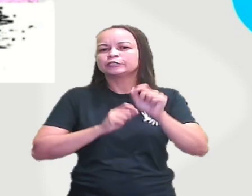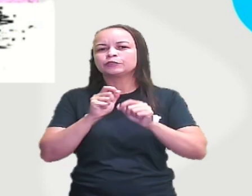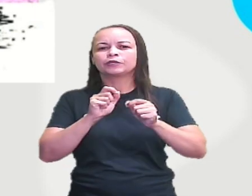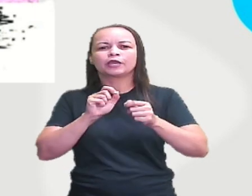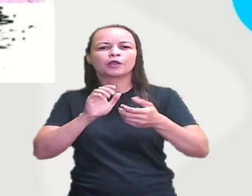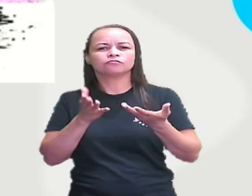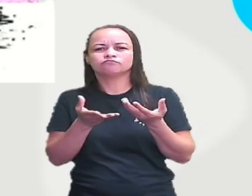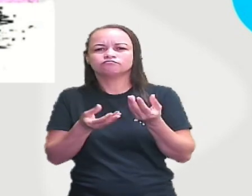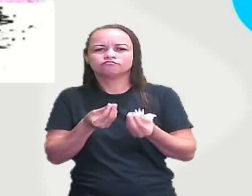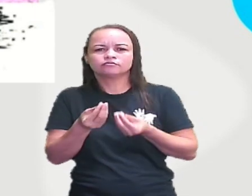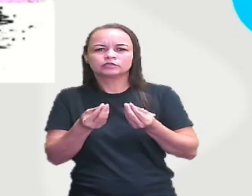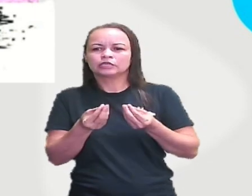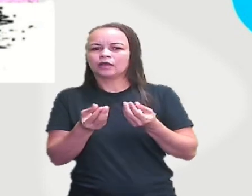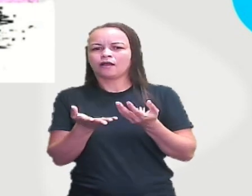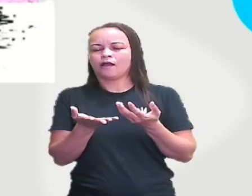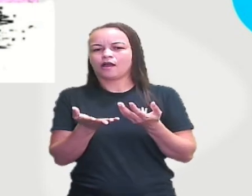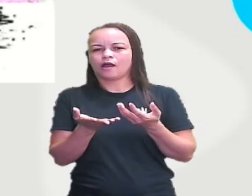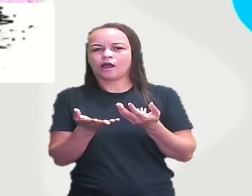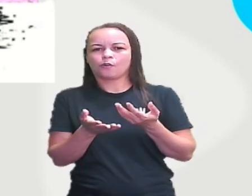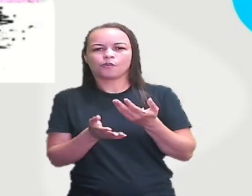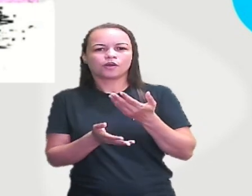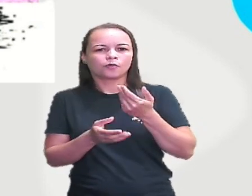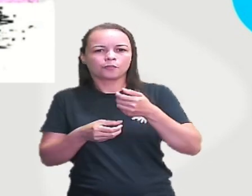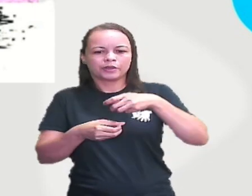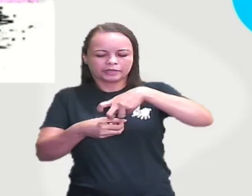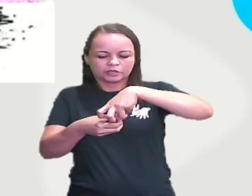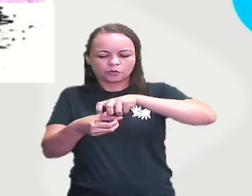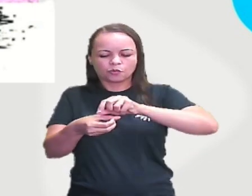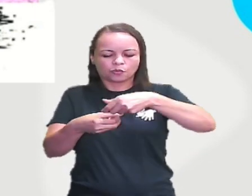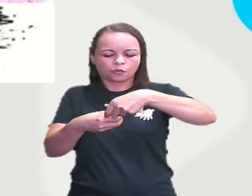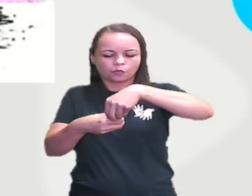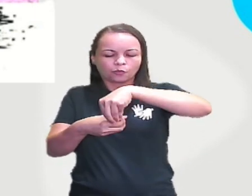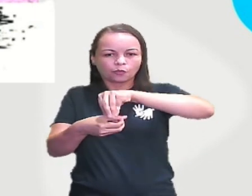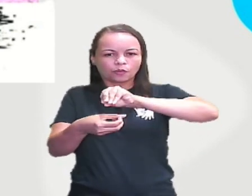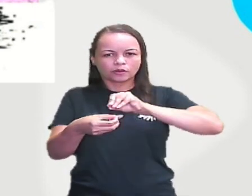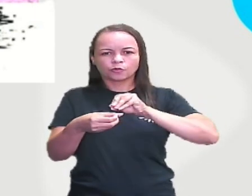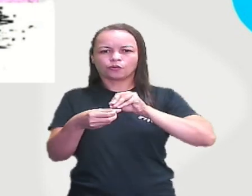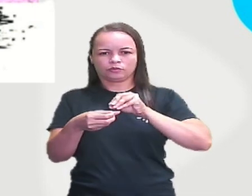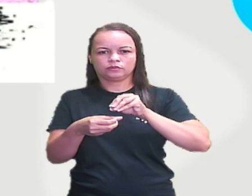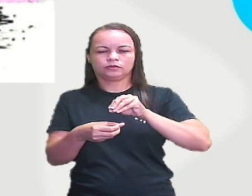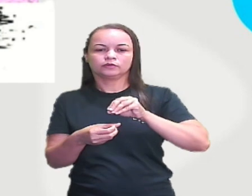a um iogurte, né? Que tem como premissa